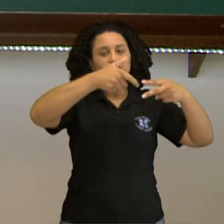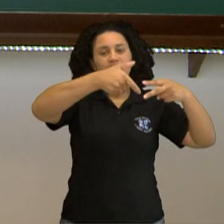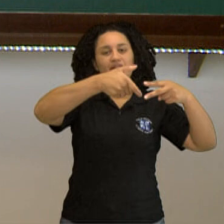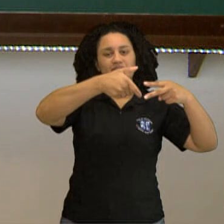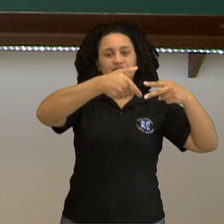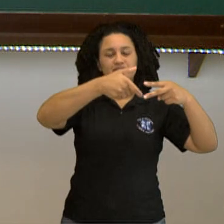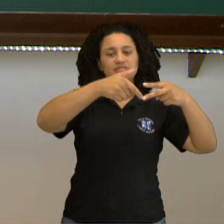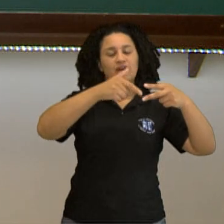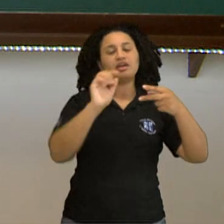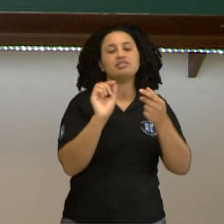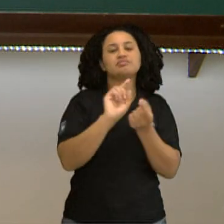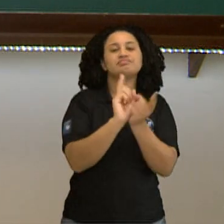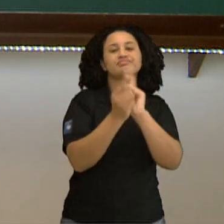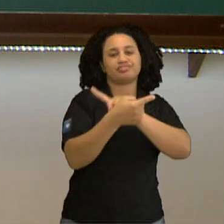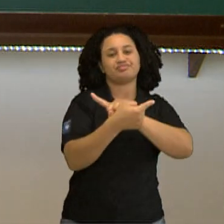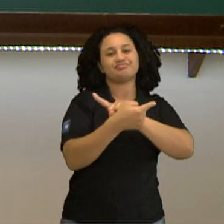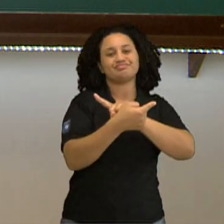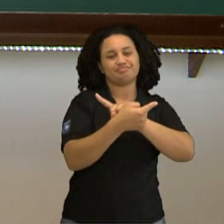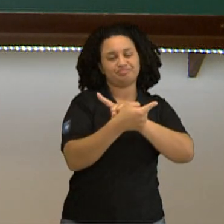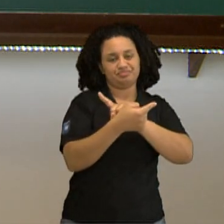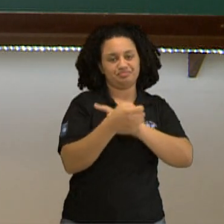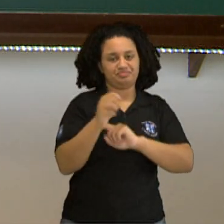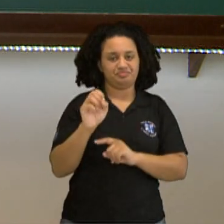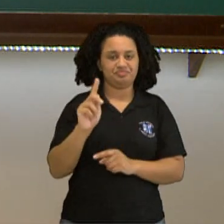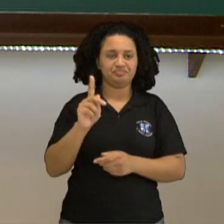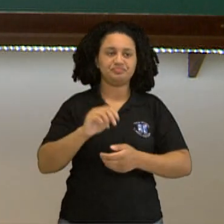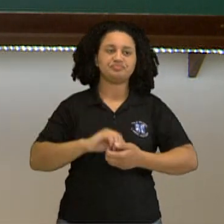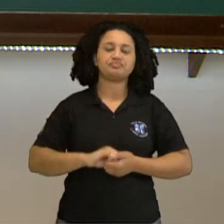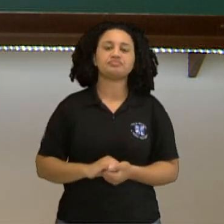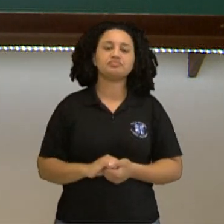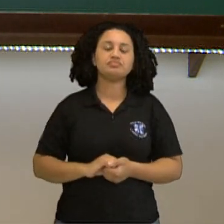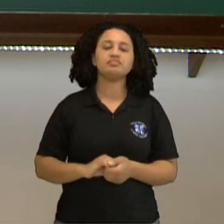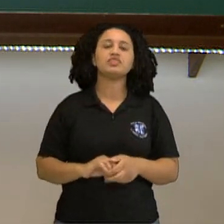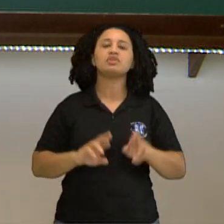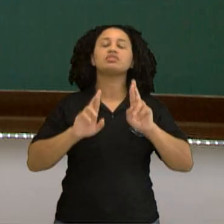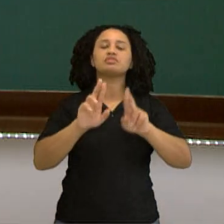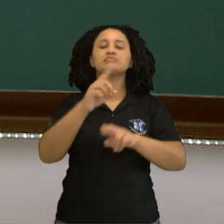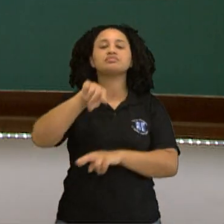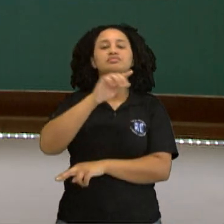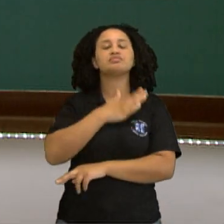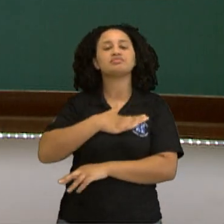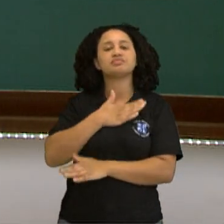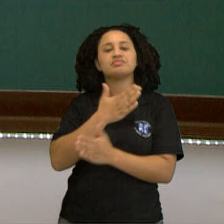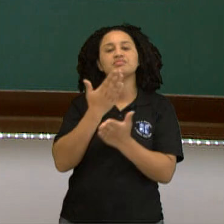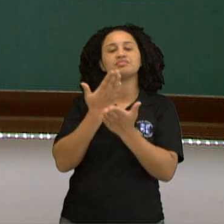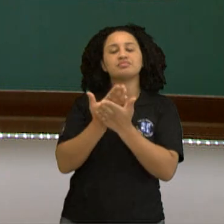positiva, aceleração negativa e vice-versa. Espero que tenham gostado dessa